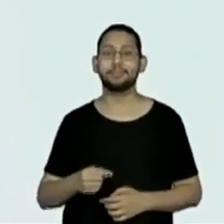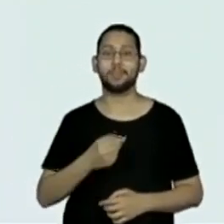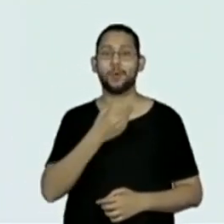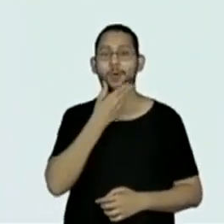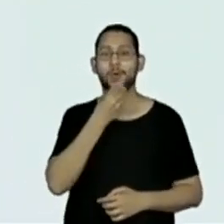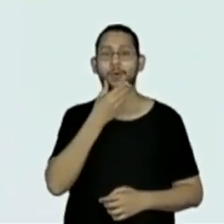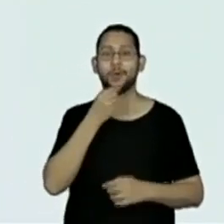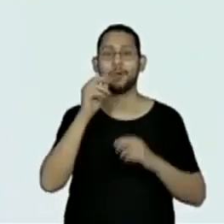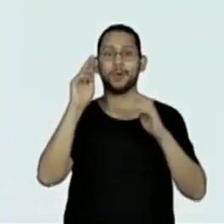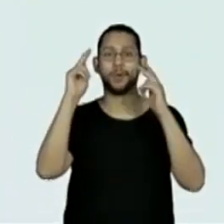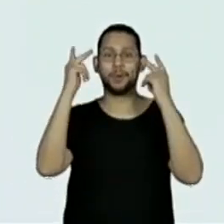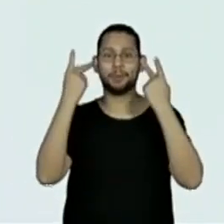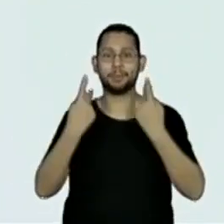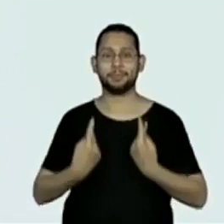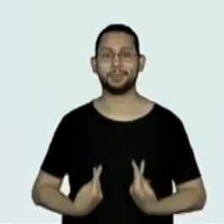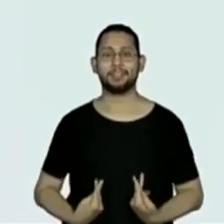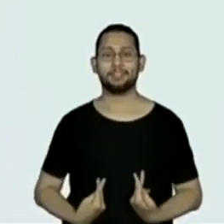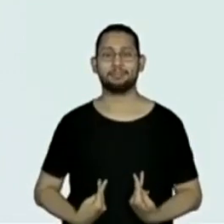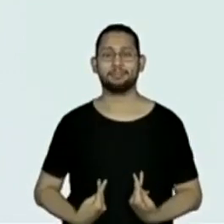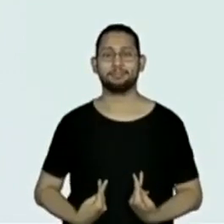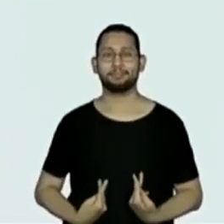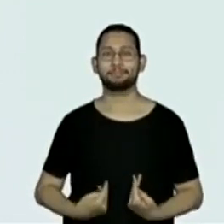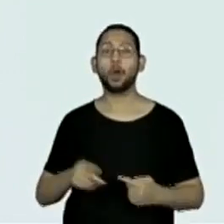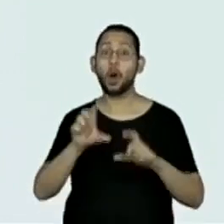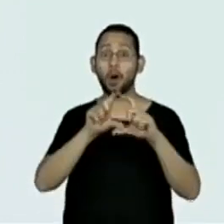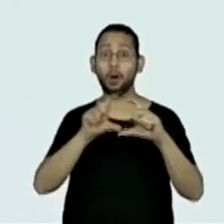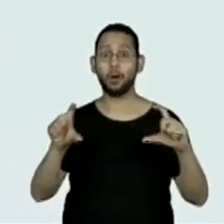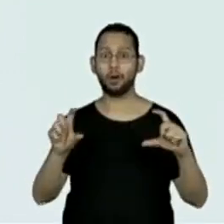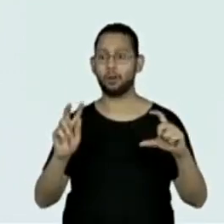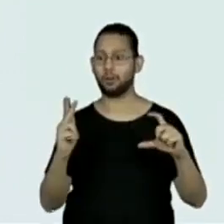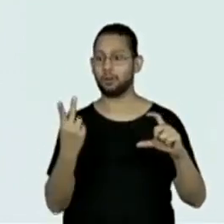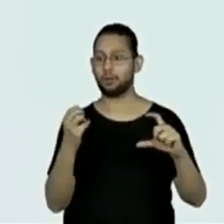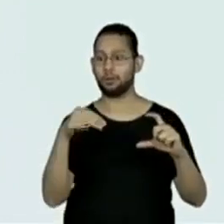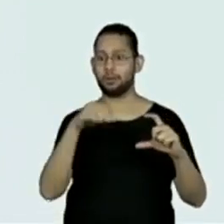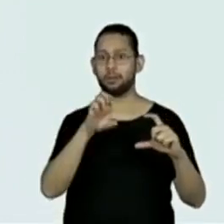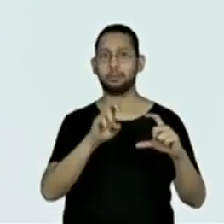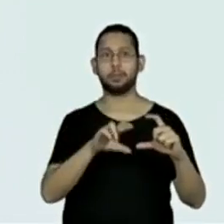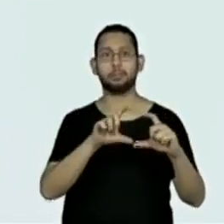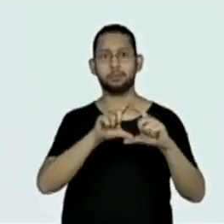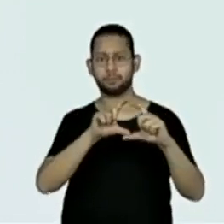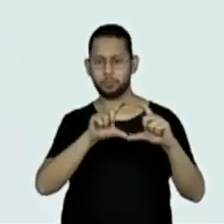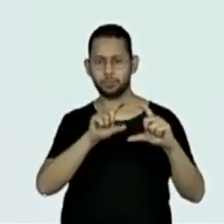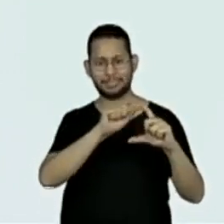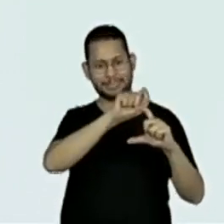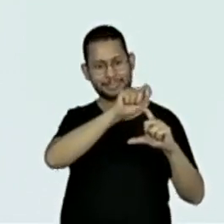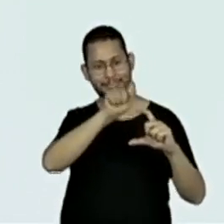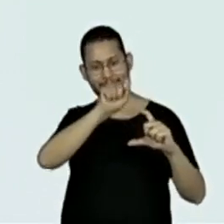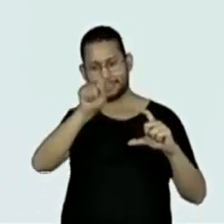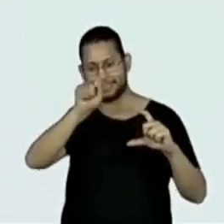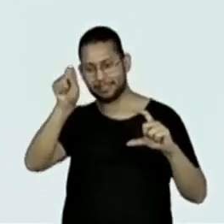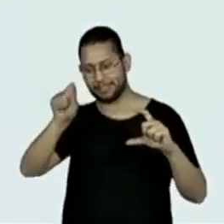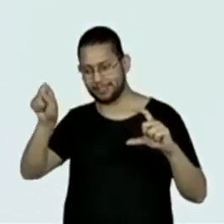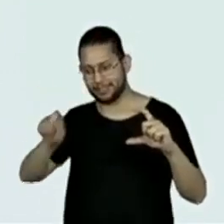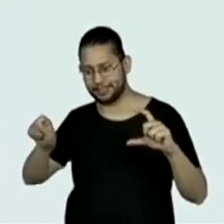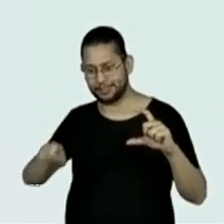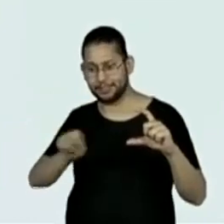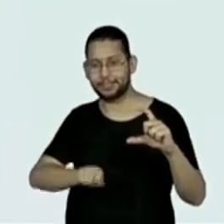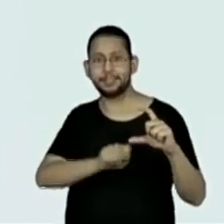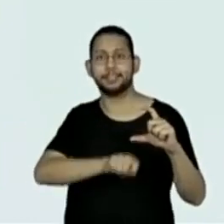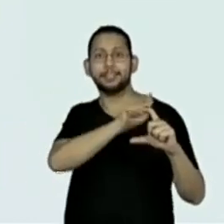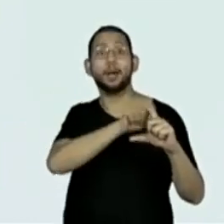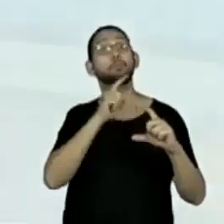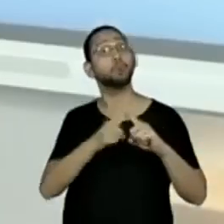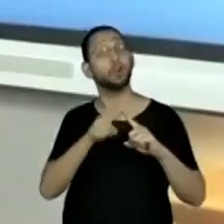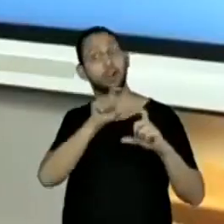O homem. Vamos destacar isso aqui? É bem importante, ó. O homem. Perfeito. Vamos